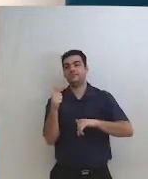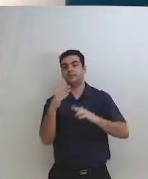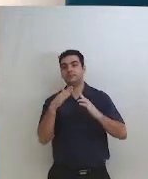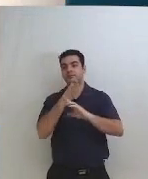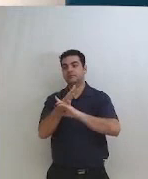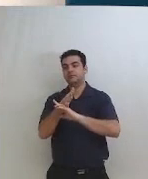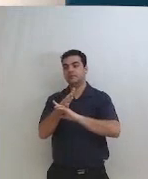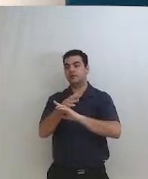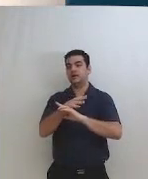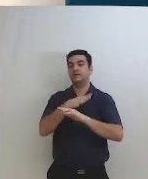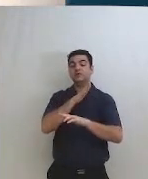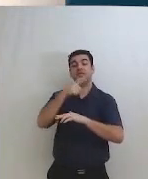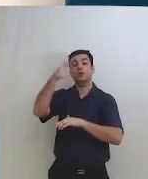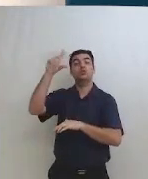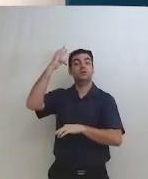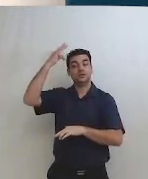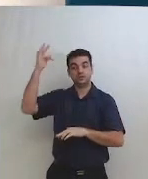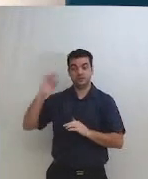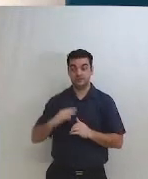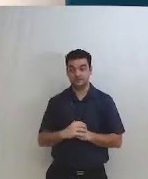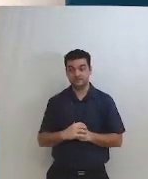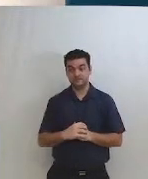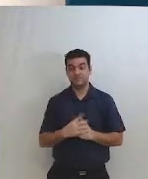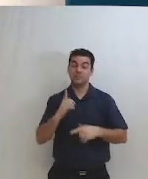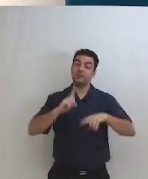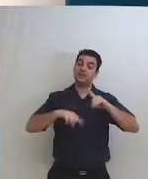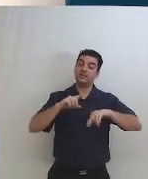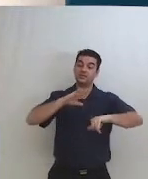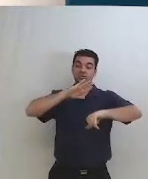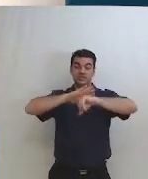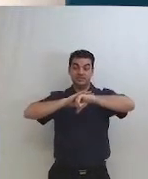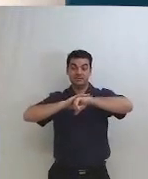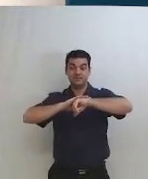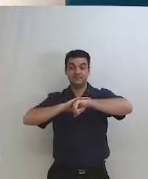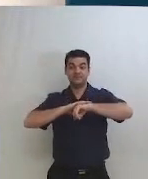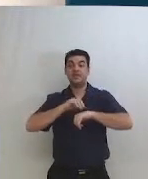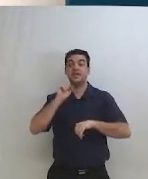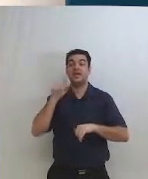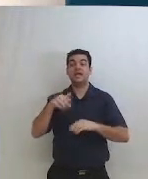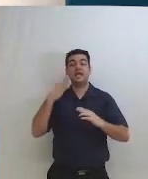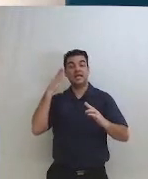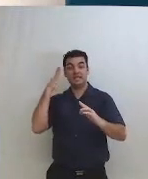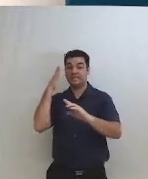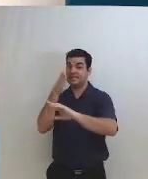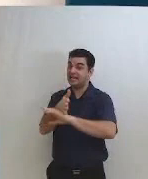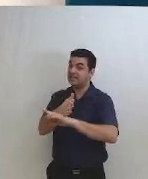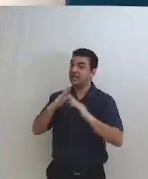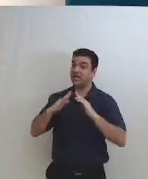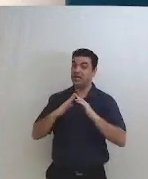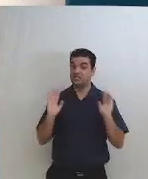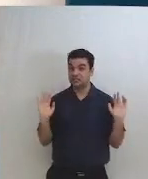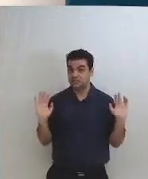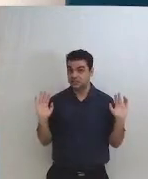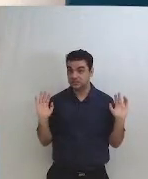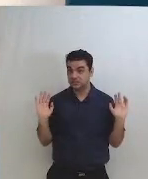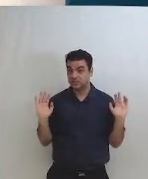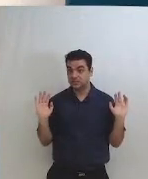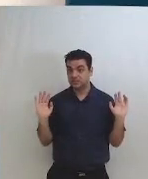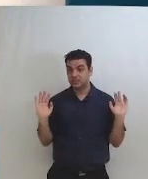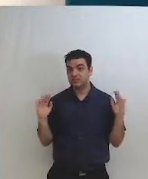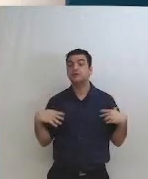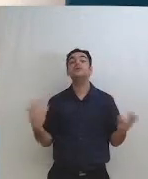Não, é porque a materialidade do crime ocorreu com ingresso irregular no município. Por isso é que me parece eficaz o